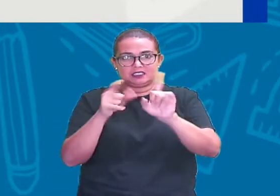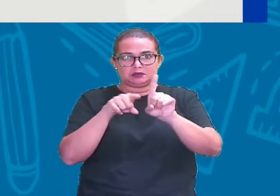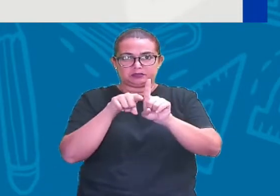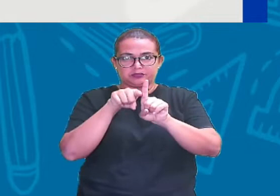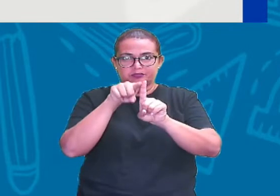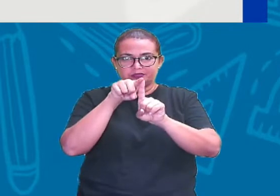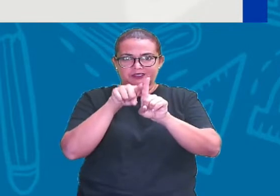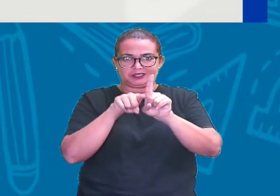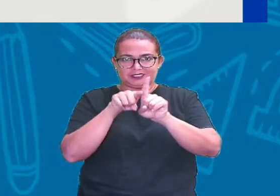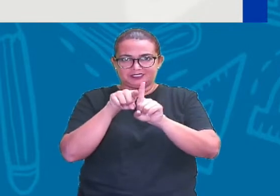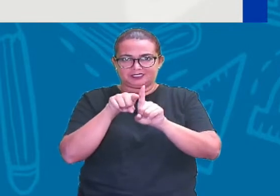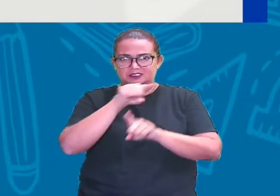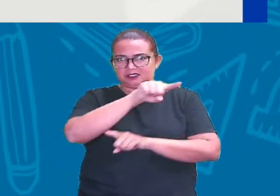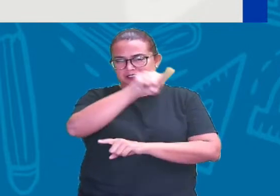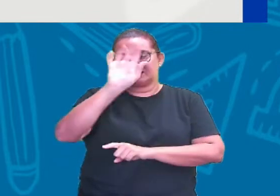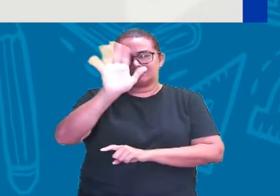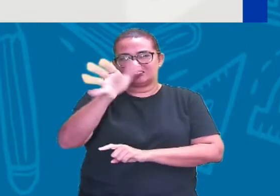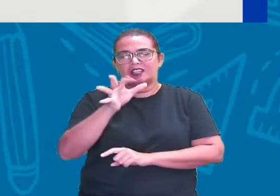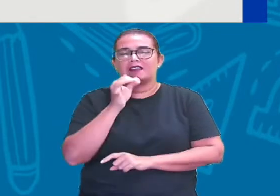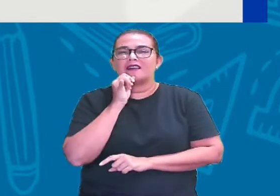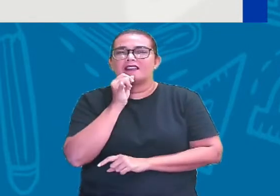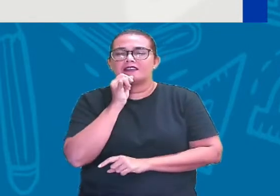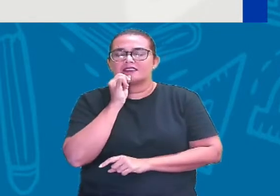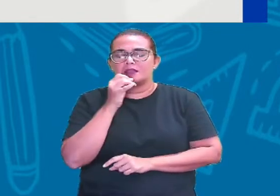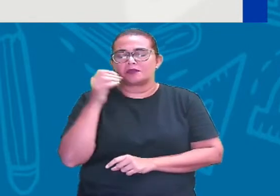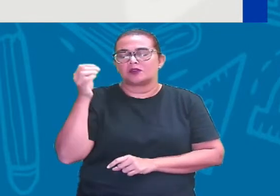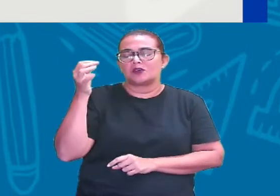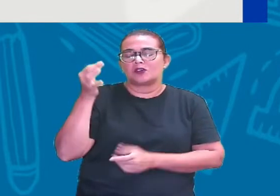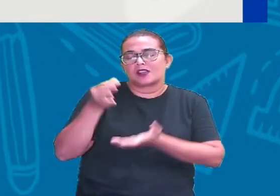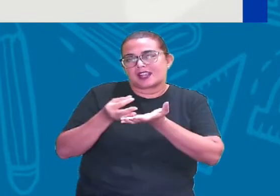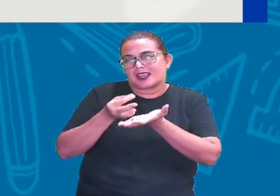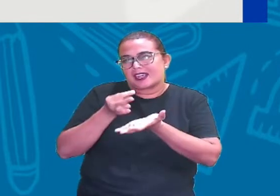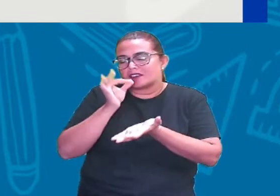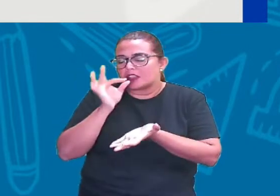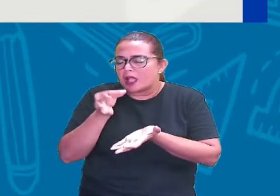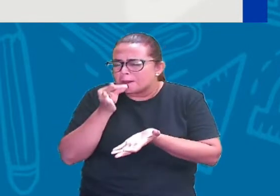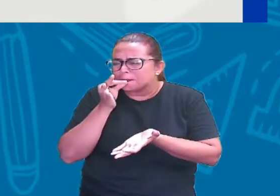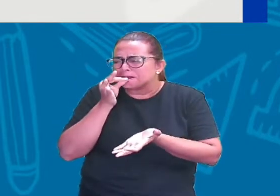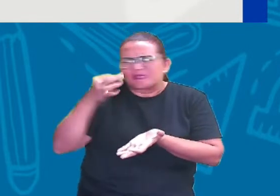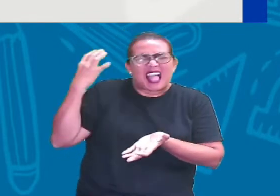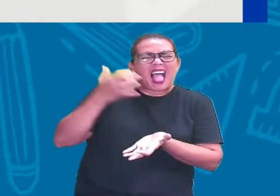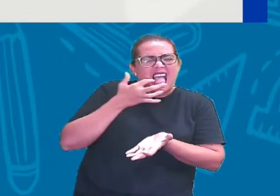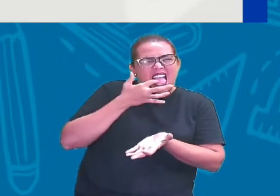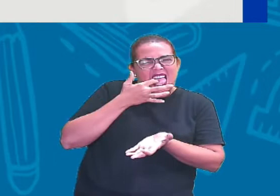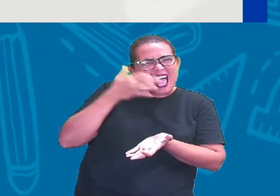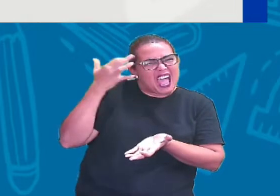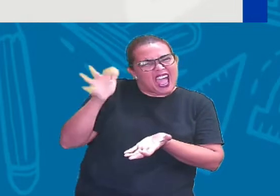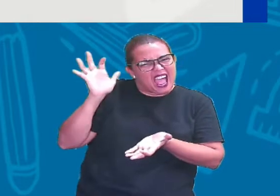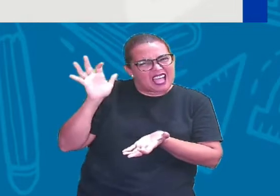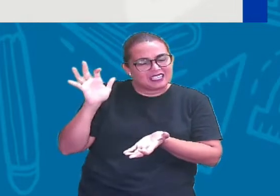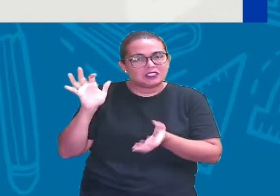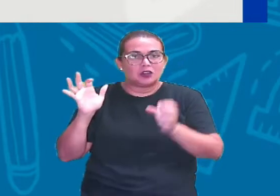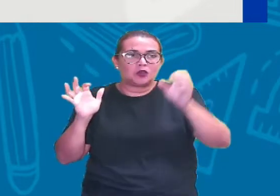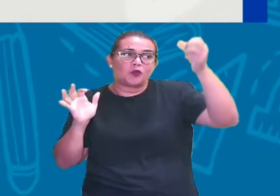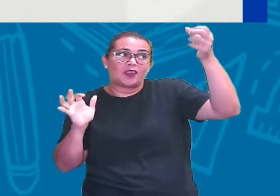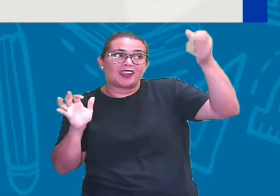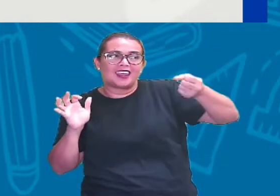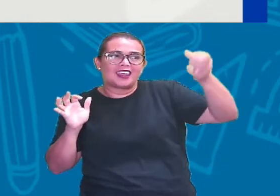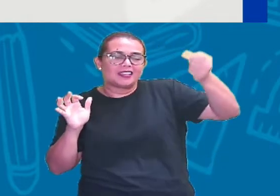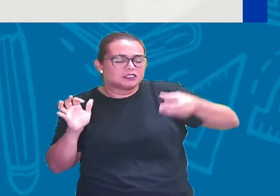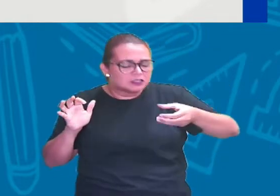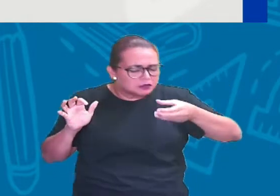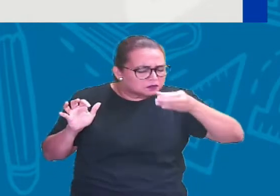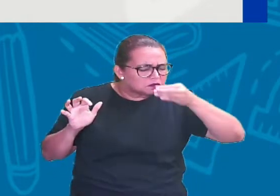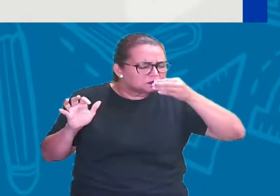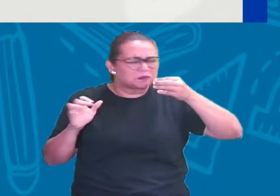vocês, alguma vez, se queimou, né? Com café, com leite. Por que queimou? Porque na nossa boca, né, ela é